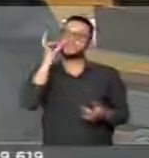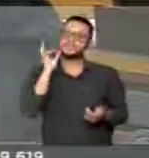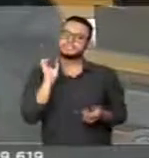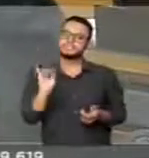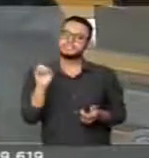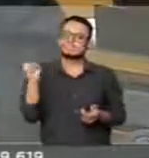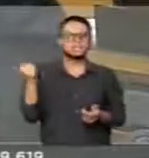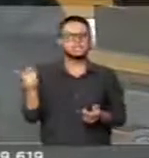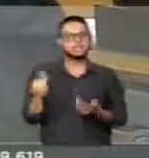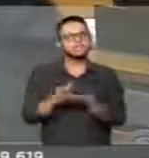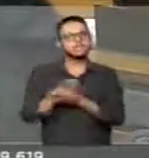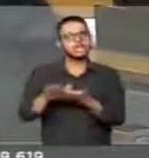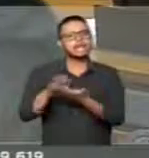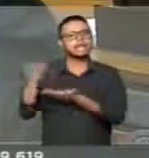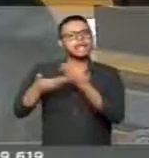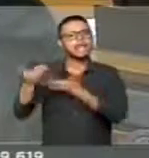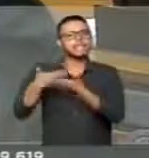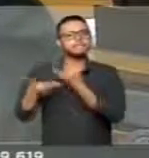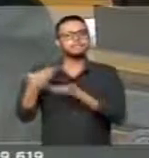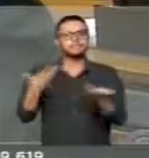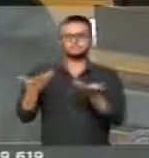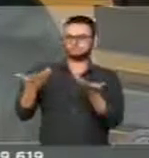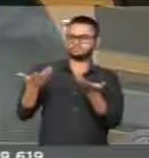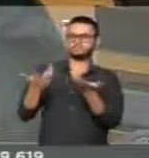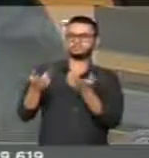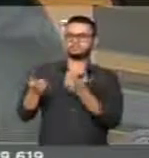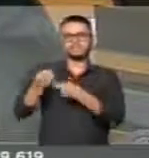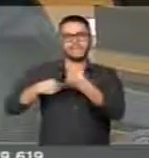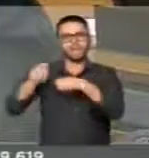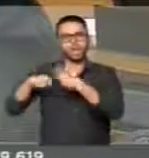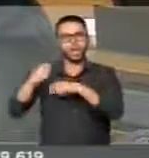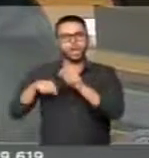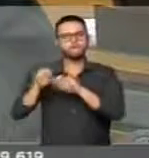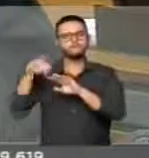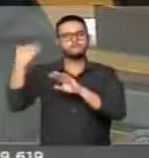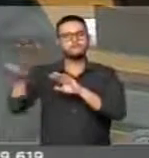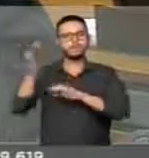ele não tivesse qualquer relação comercial fora do Brasil?